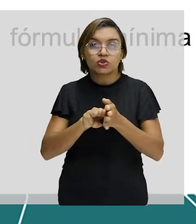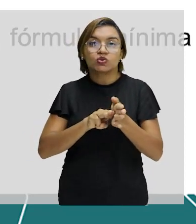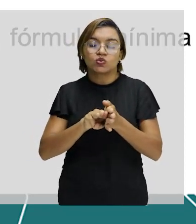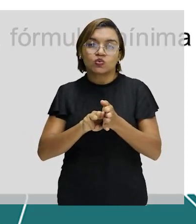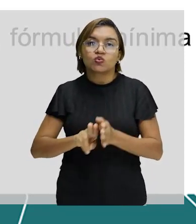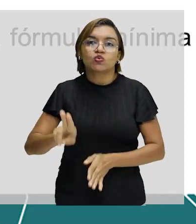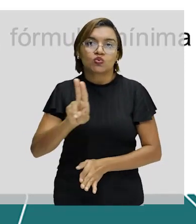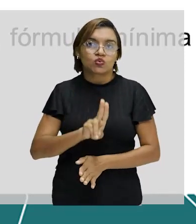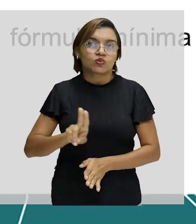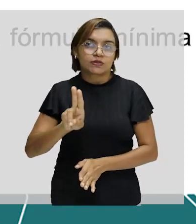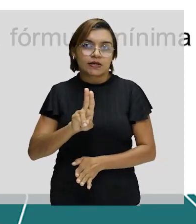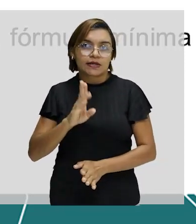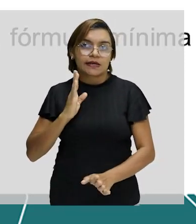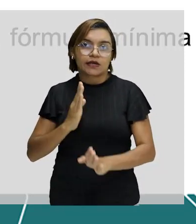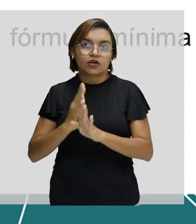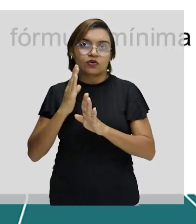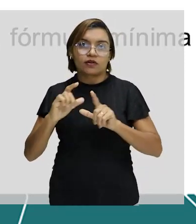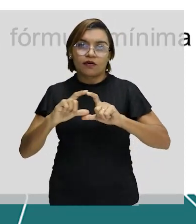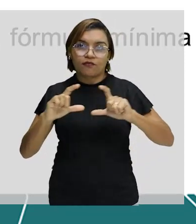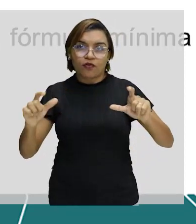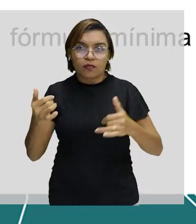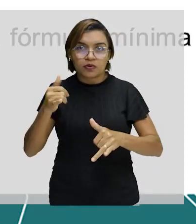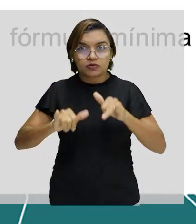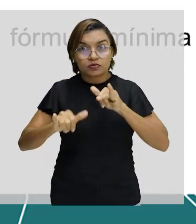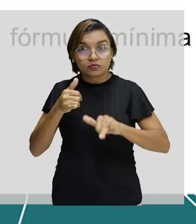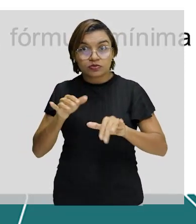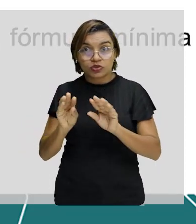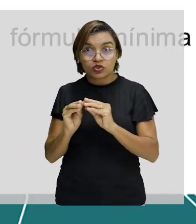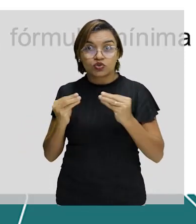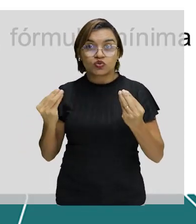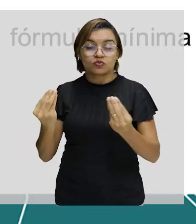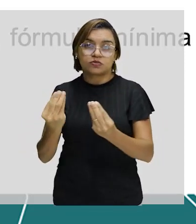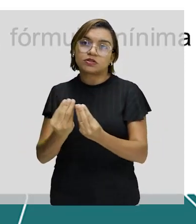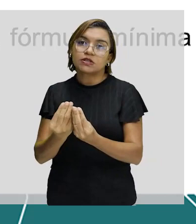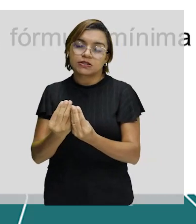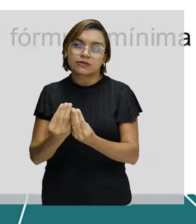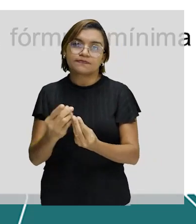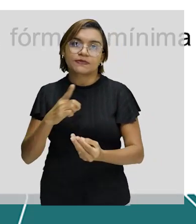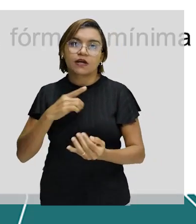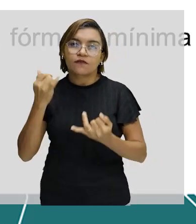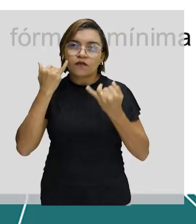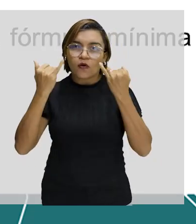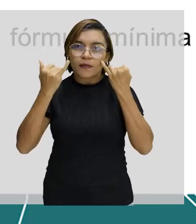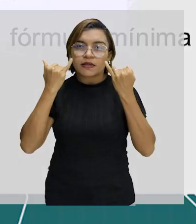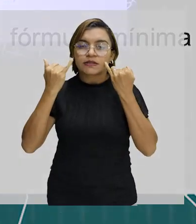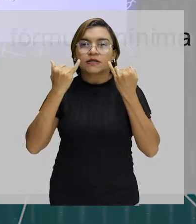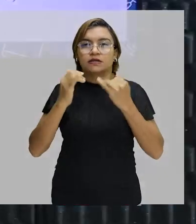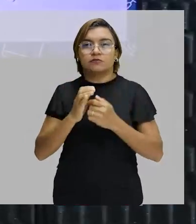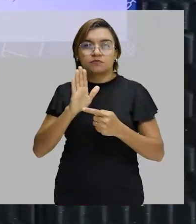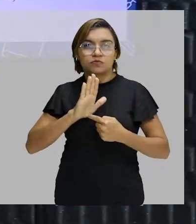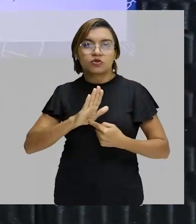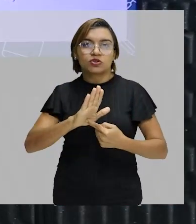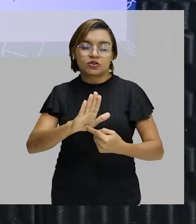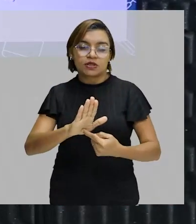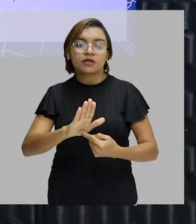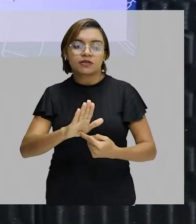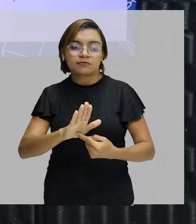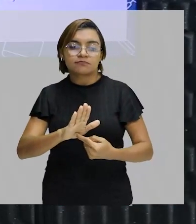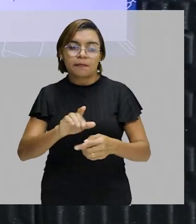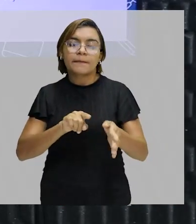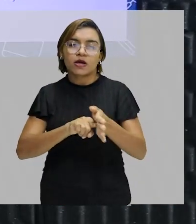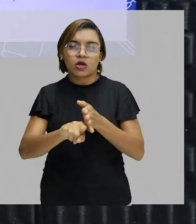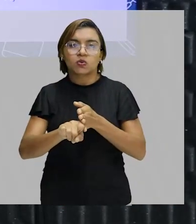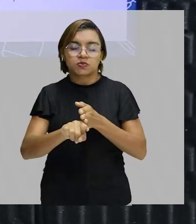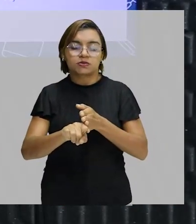poder chegar à fórmula molecular de uma substância, a partir de informações dadas pela questão,